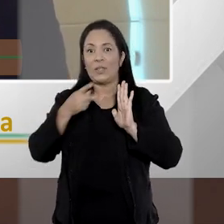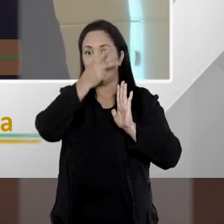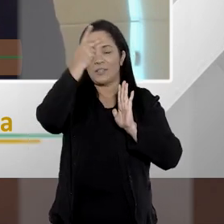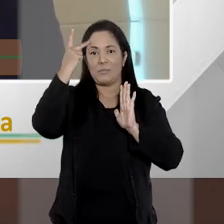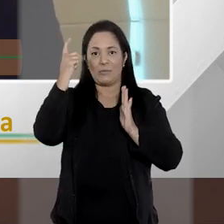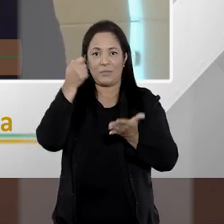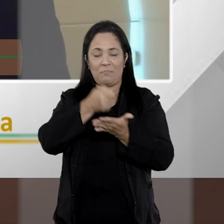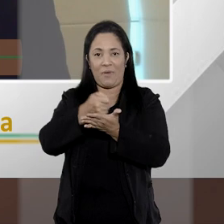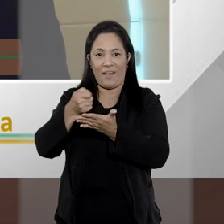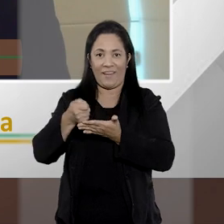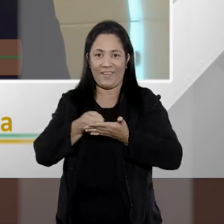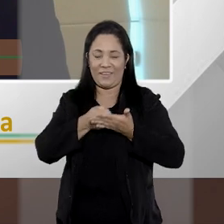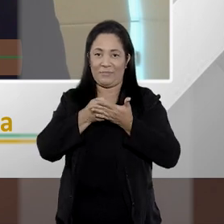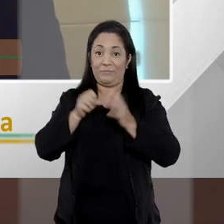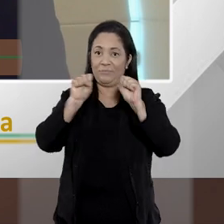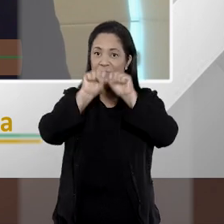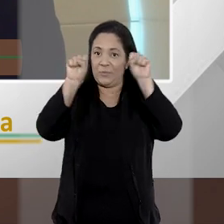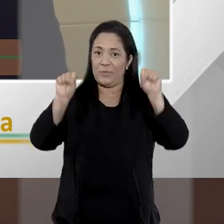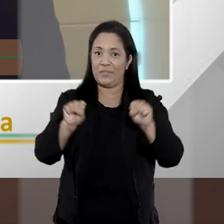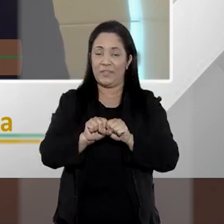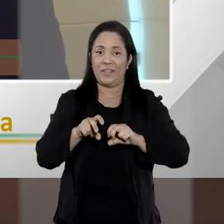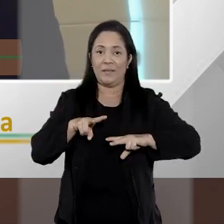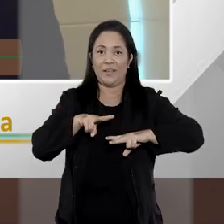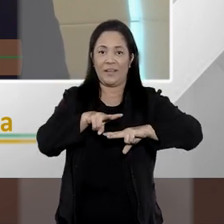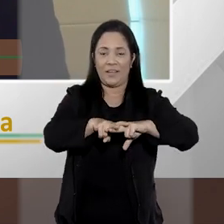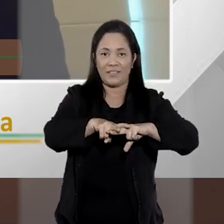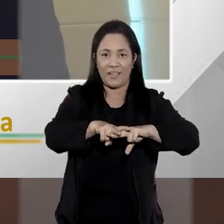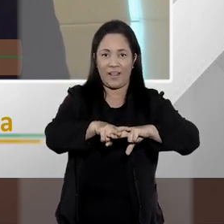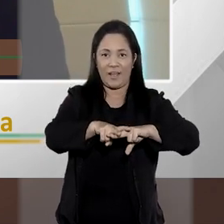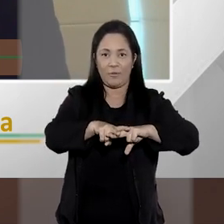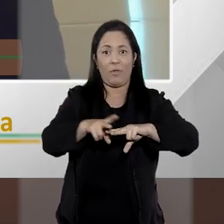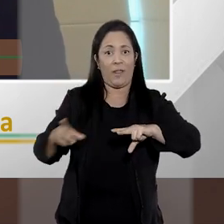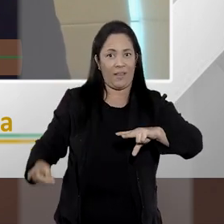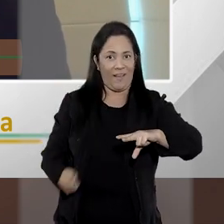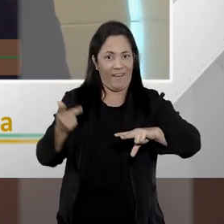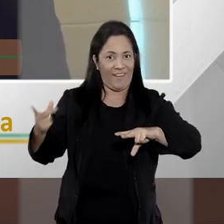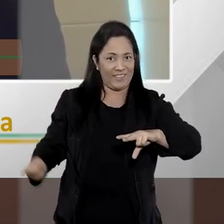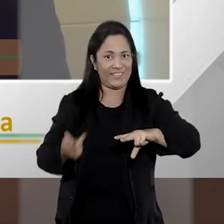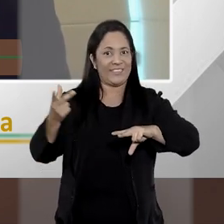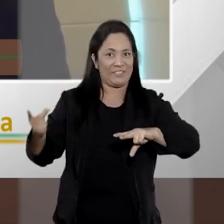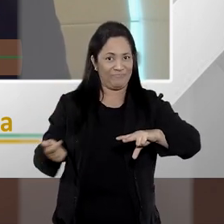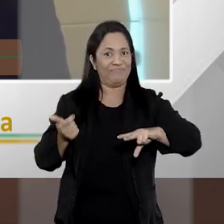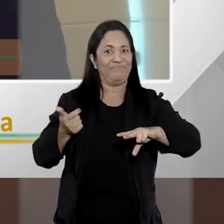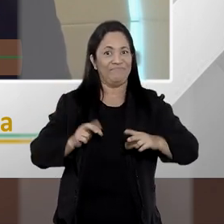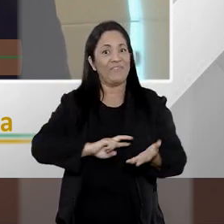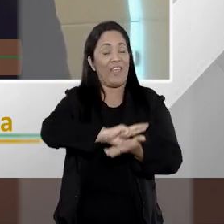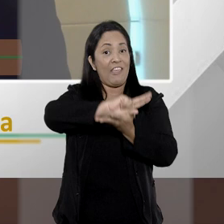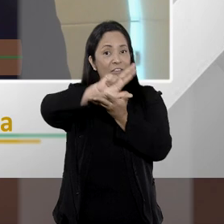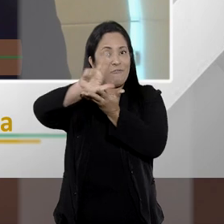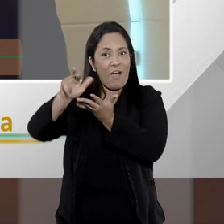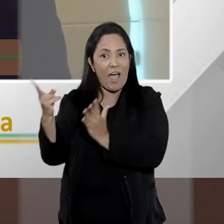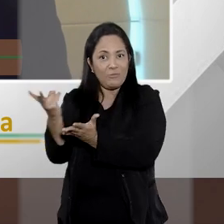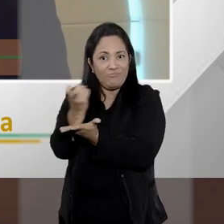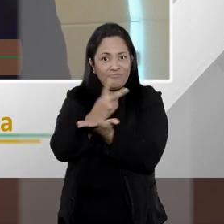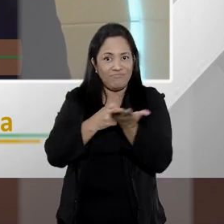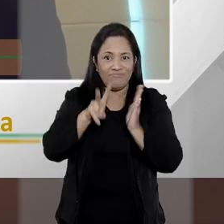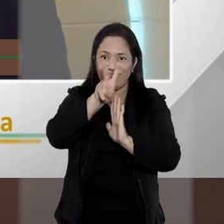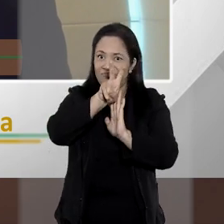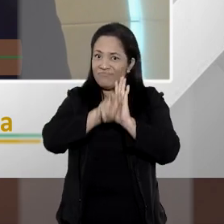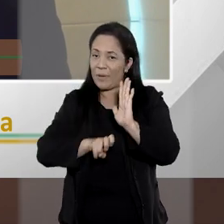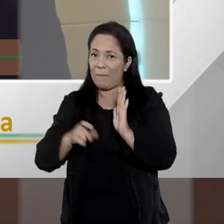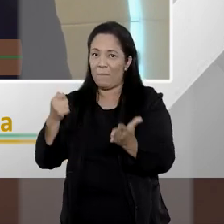esse sistema carcerário passa a ser financiado por um maior número de pessoas. E tendencialmente, né, há